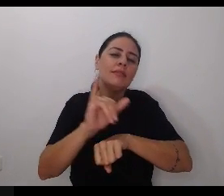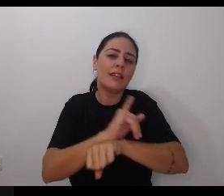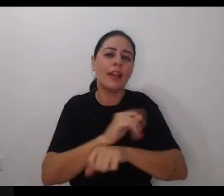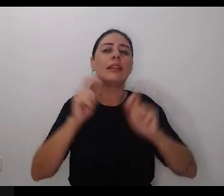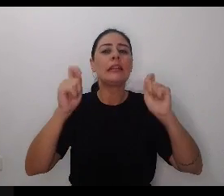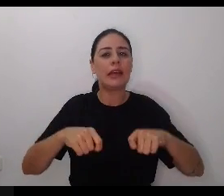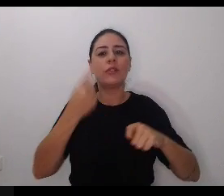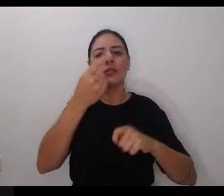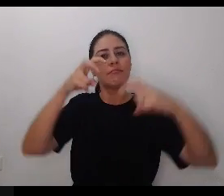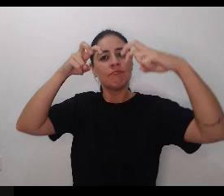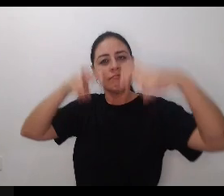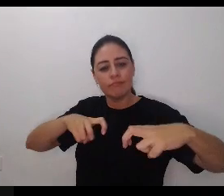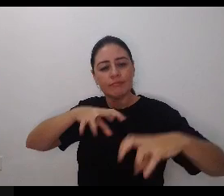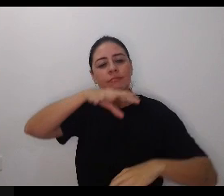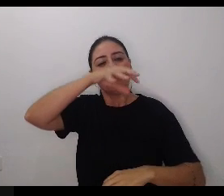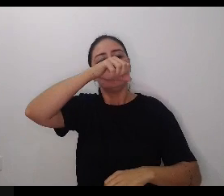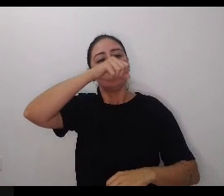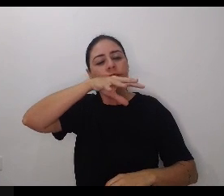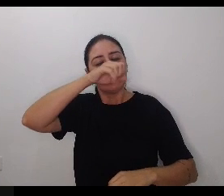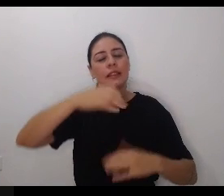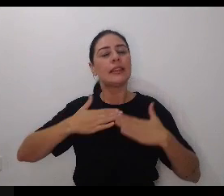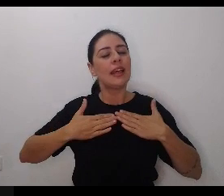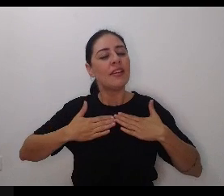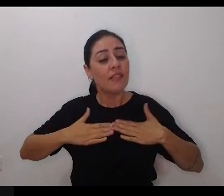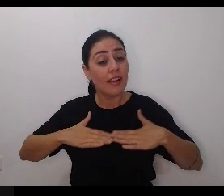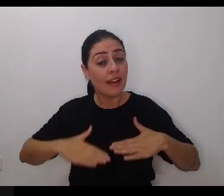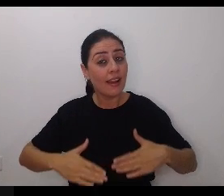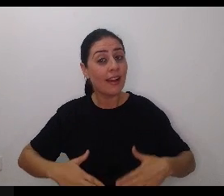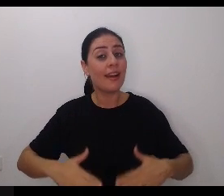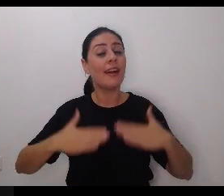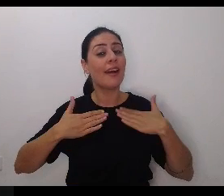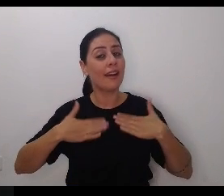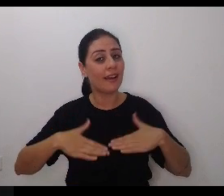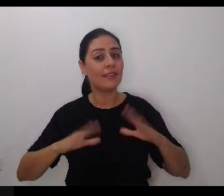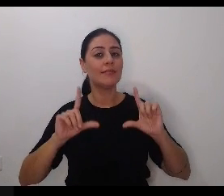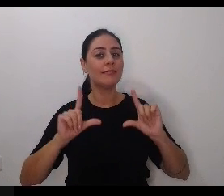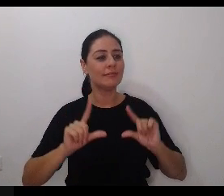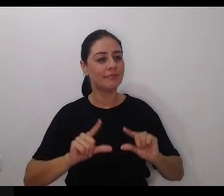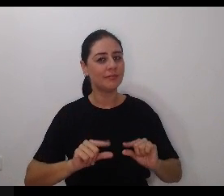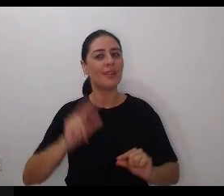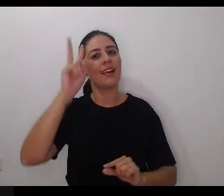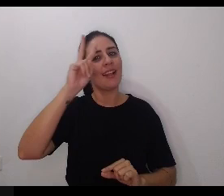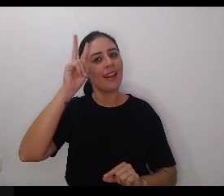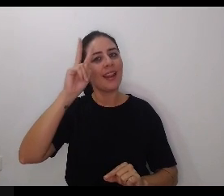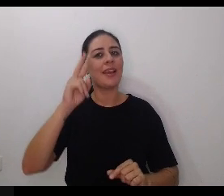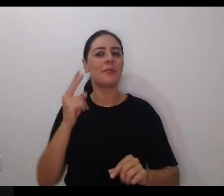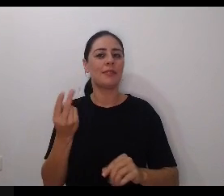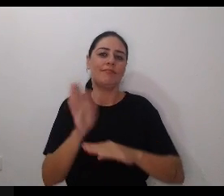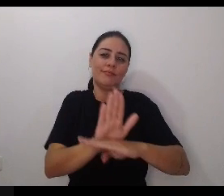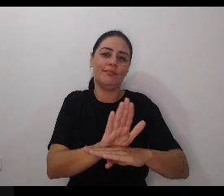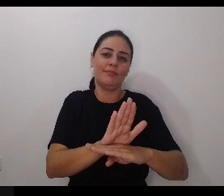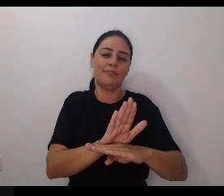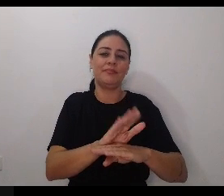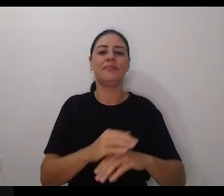do vídeo ou de outras técnicas, também dá só para respirar junto com a criança, né? Mais devagar, para lembrar ela de prestar